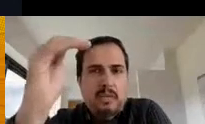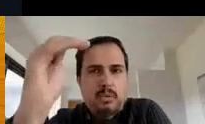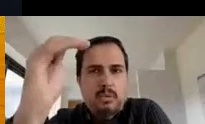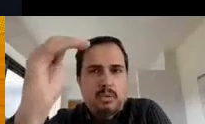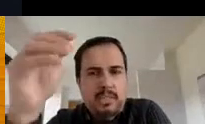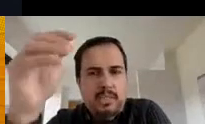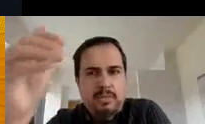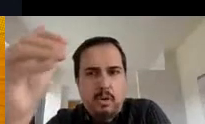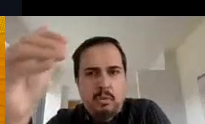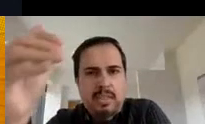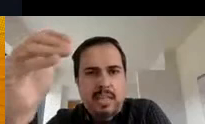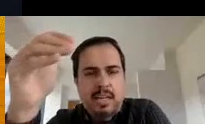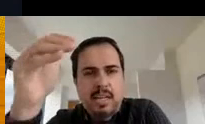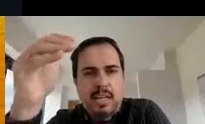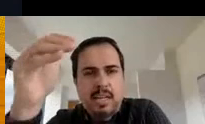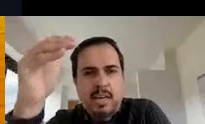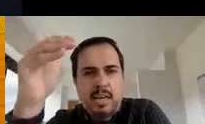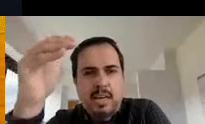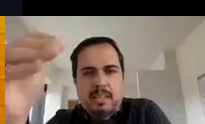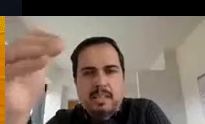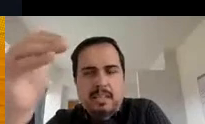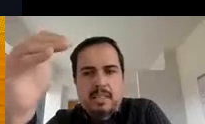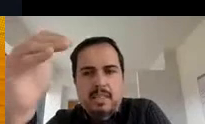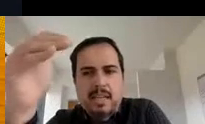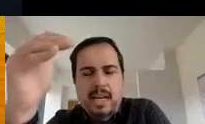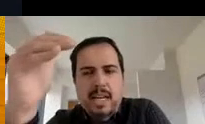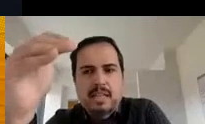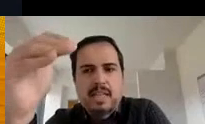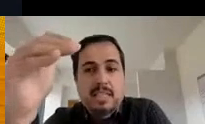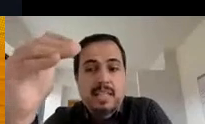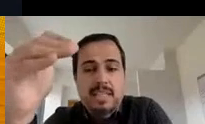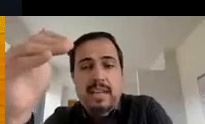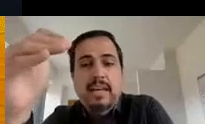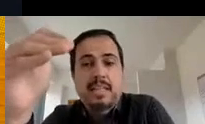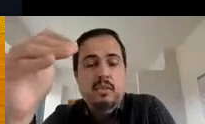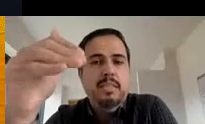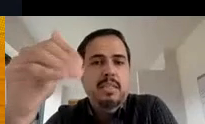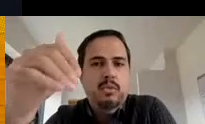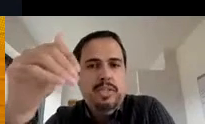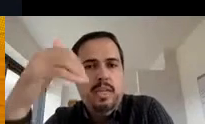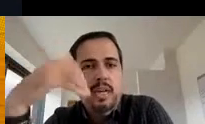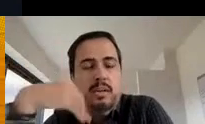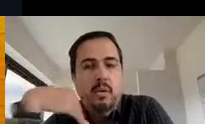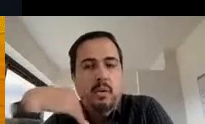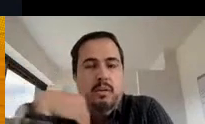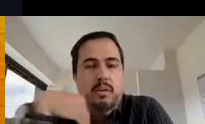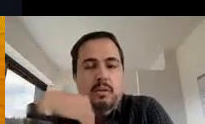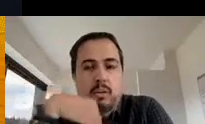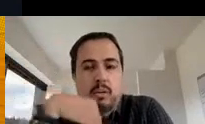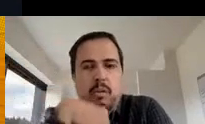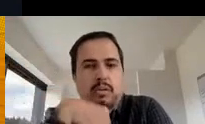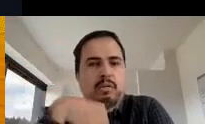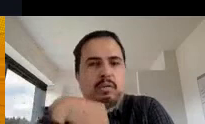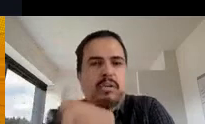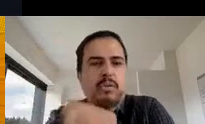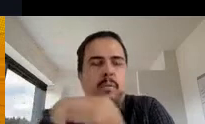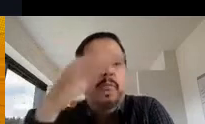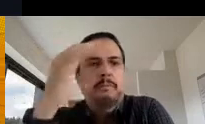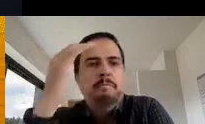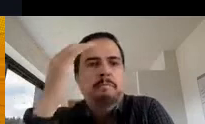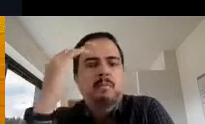Esses, preste atenção nisso, que a gente vai ver como essa, como várias características dessa era ainda estão presentes hoje na,